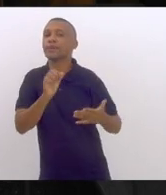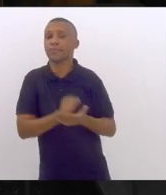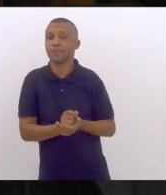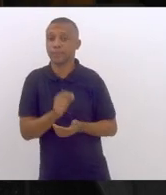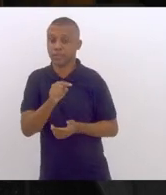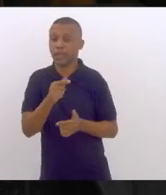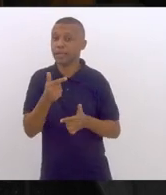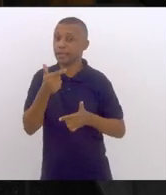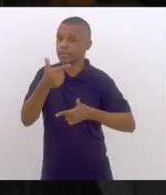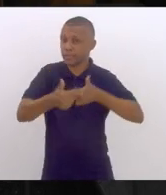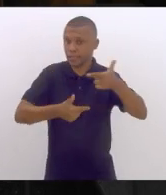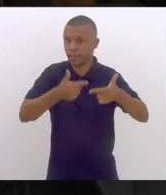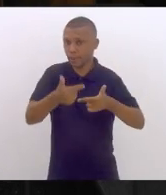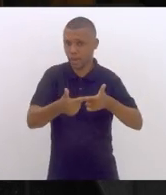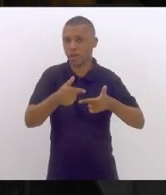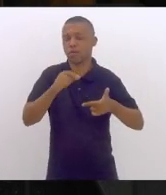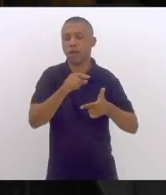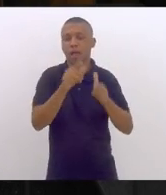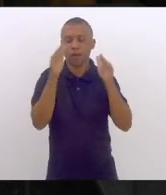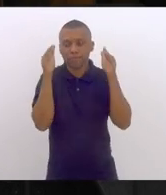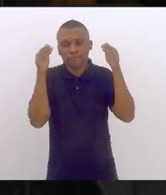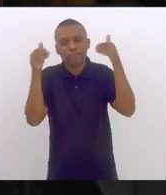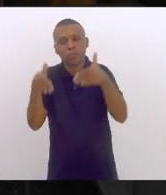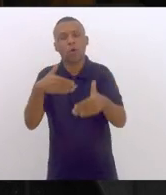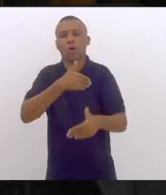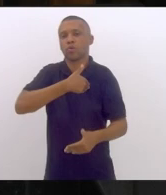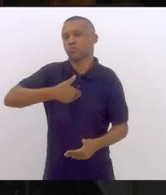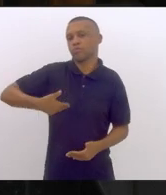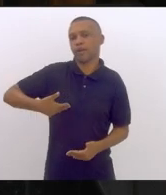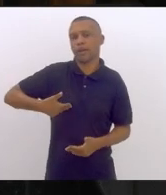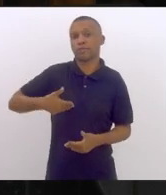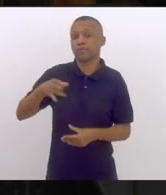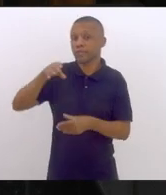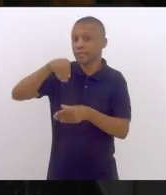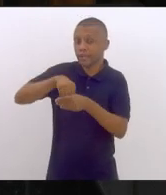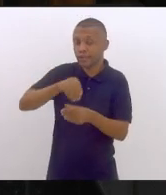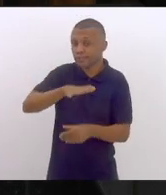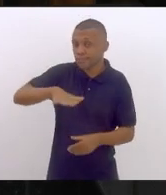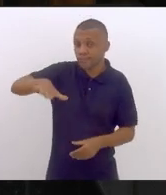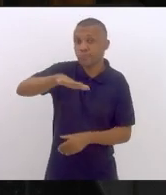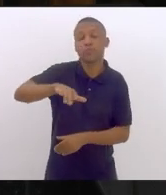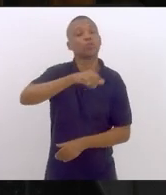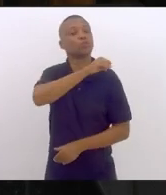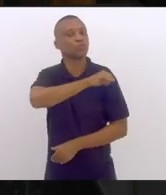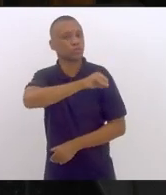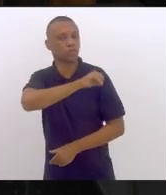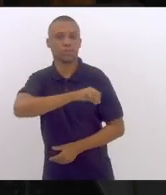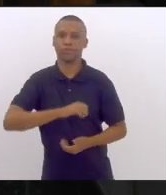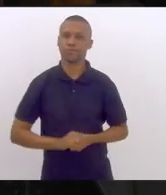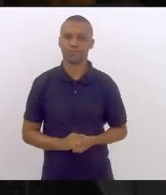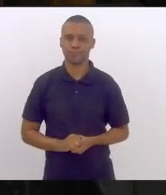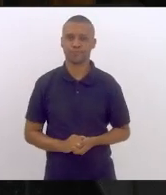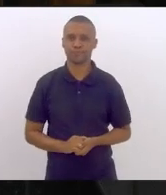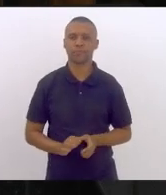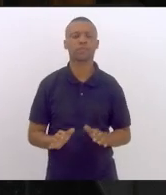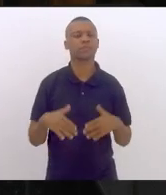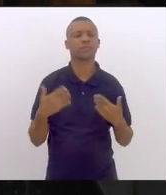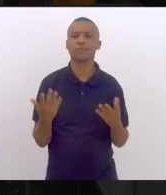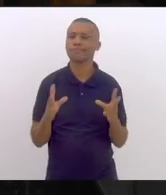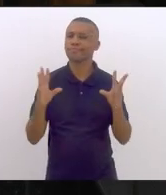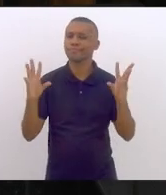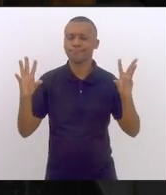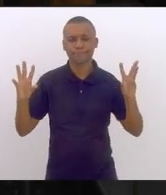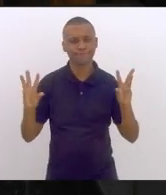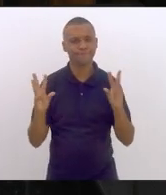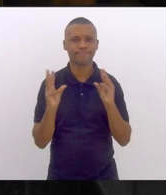atividades típicas de estado no âmbito do Poder Executivo Estadual Então nada mais fizemos